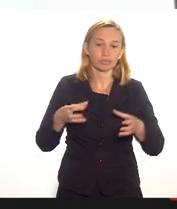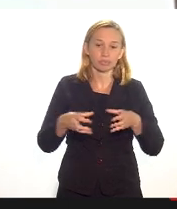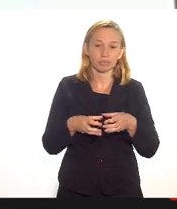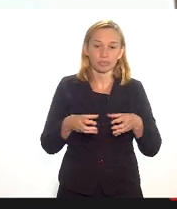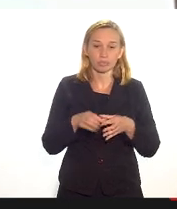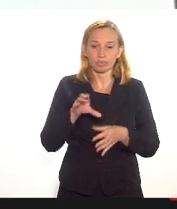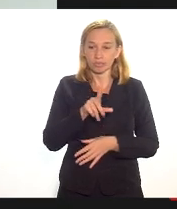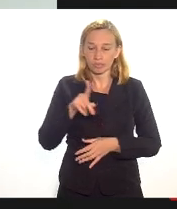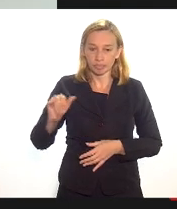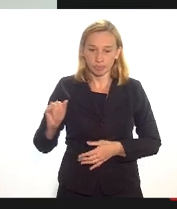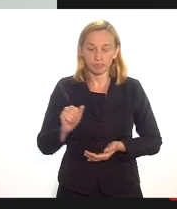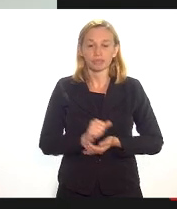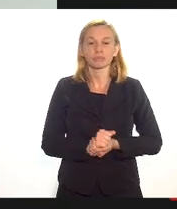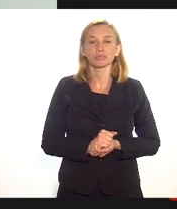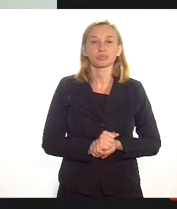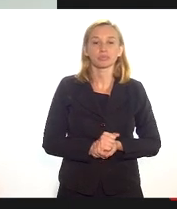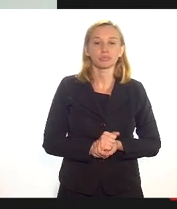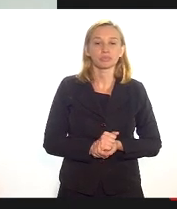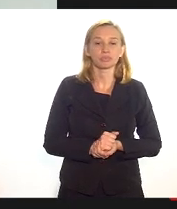e senhores,